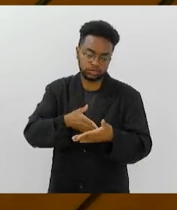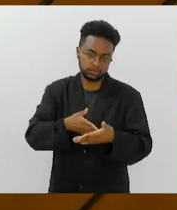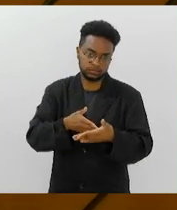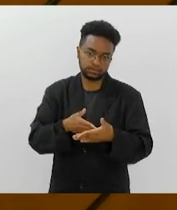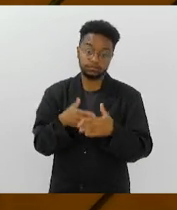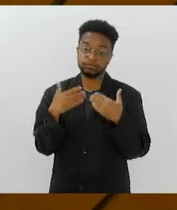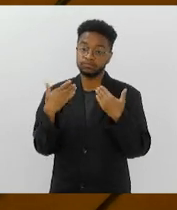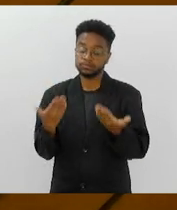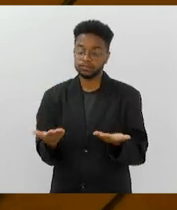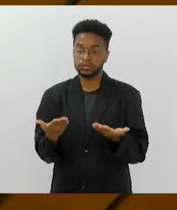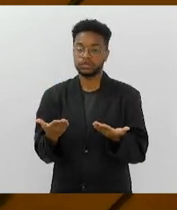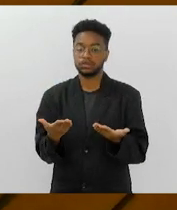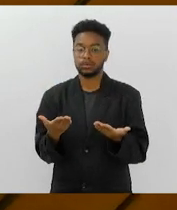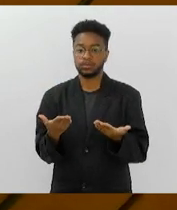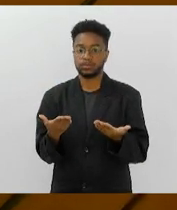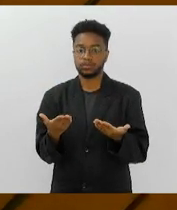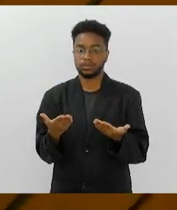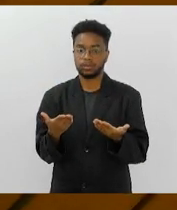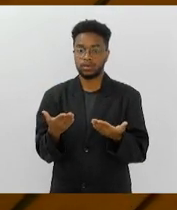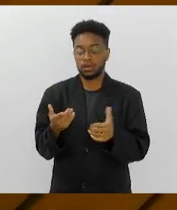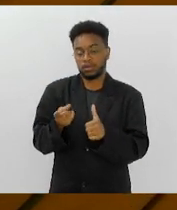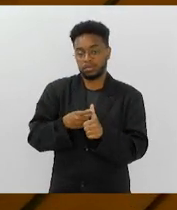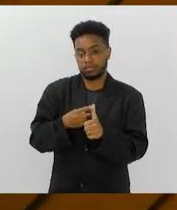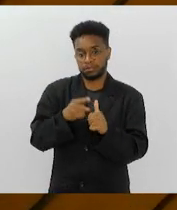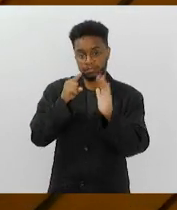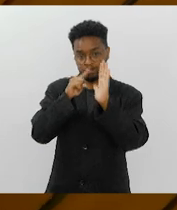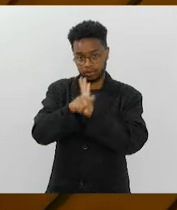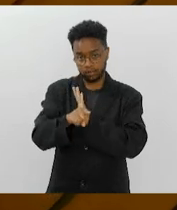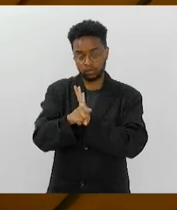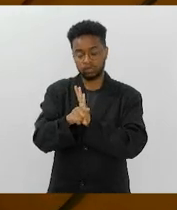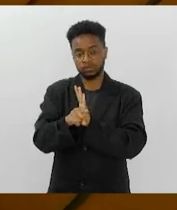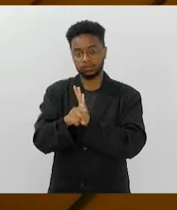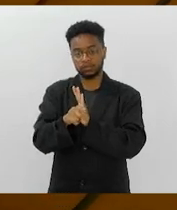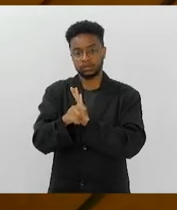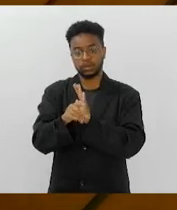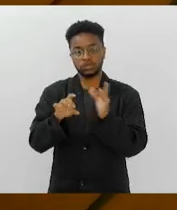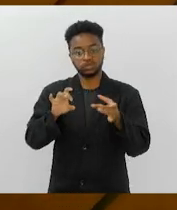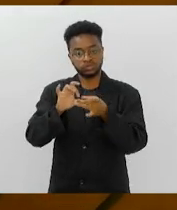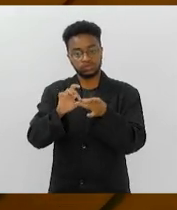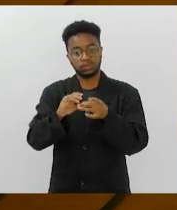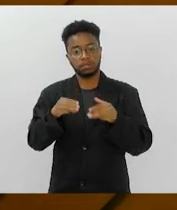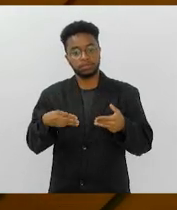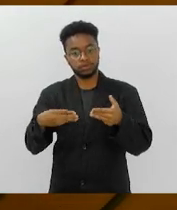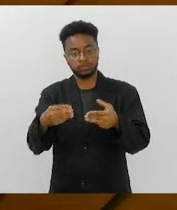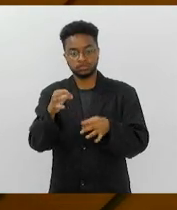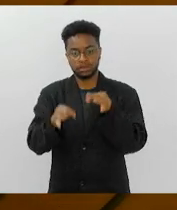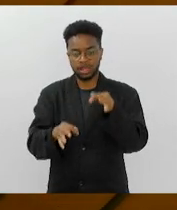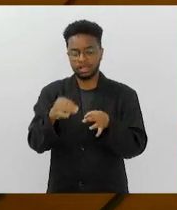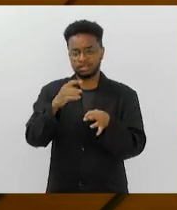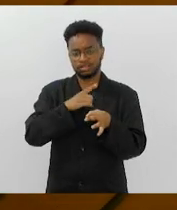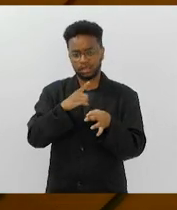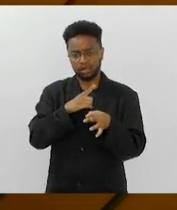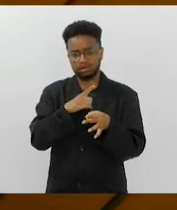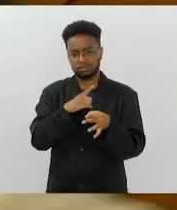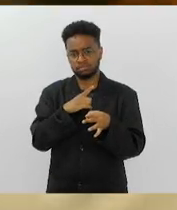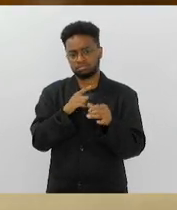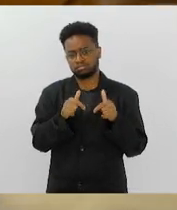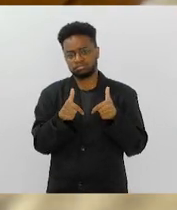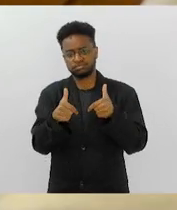Então, a minha primeira pergunta é se no radar do Ministério da Justiça existe alguma iniciativa